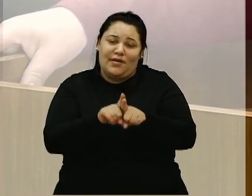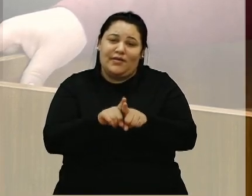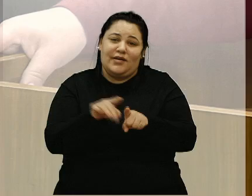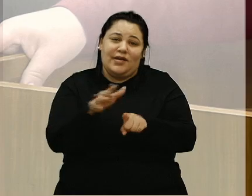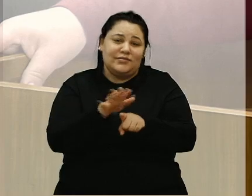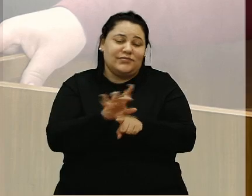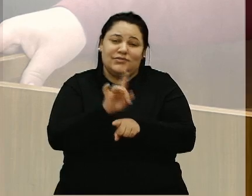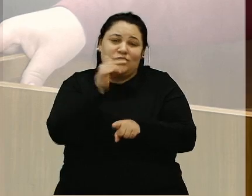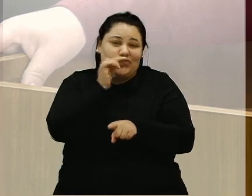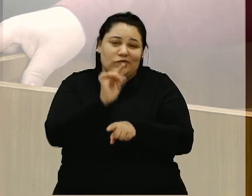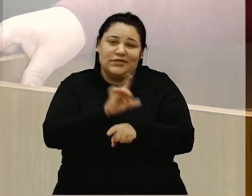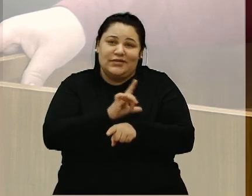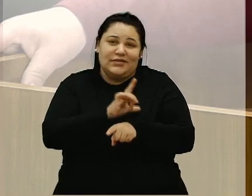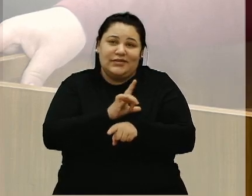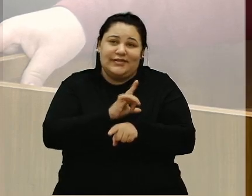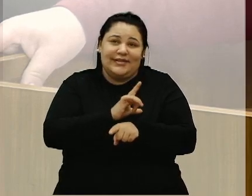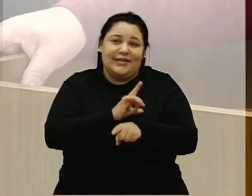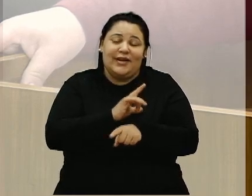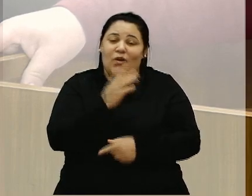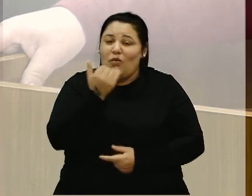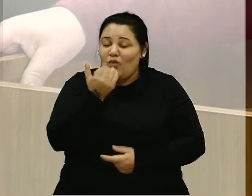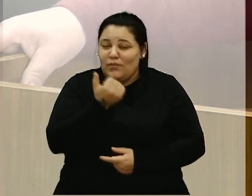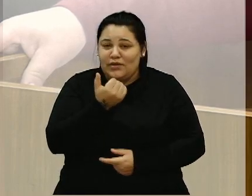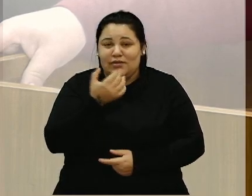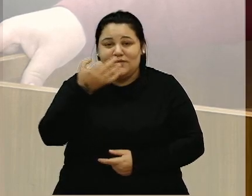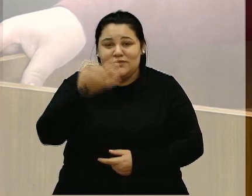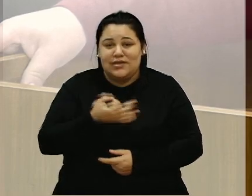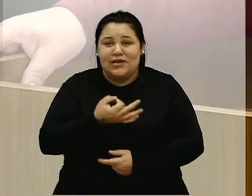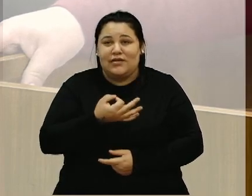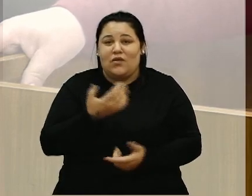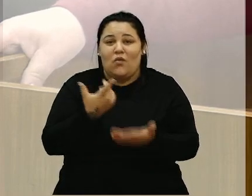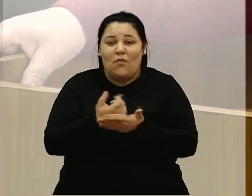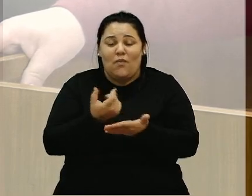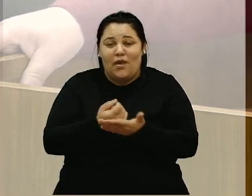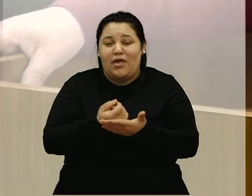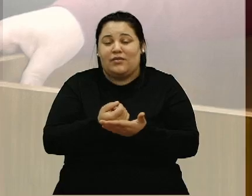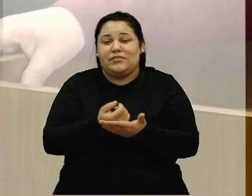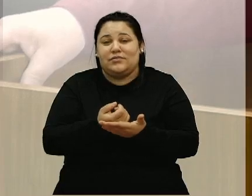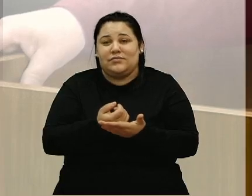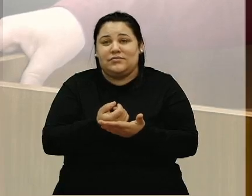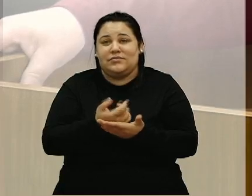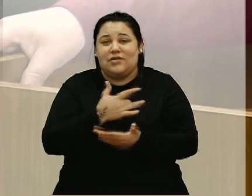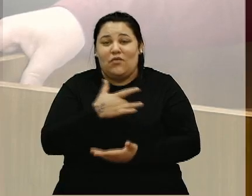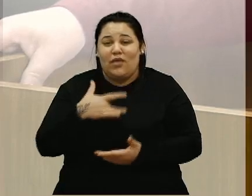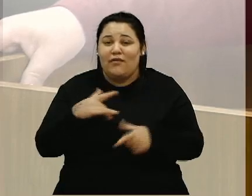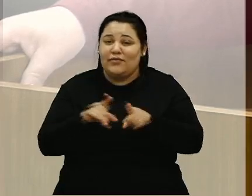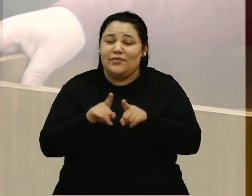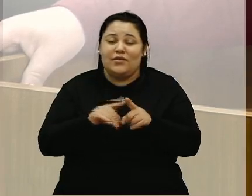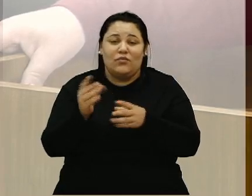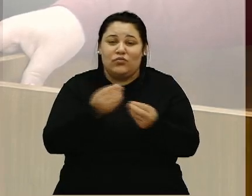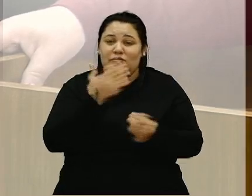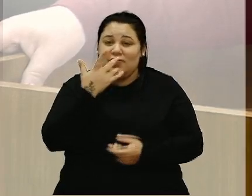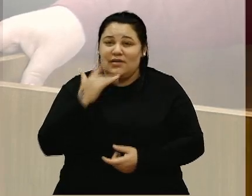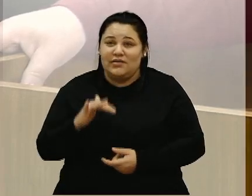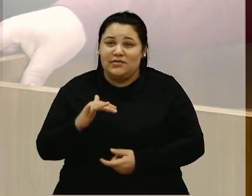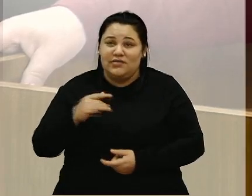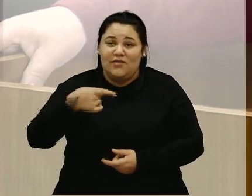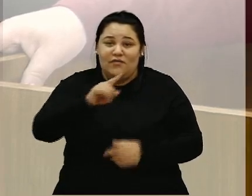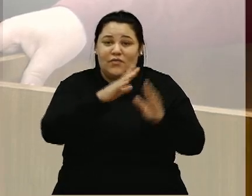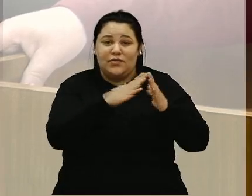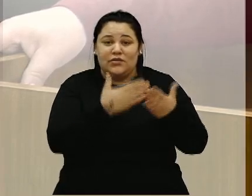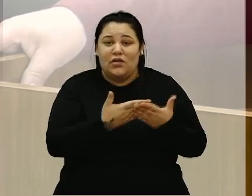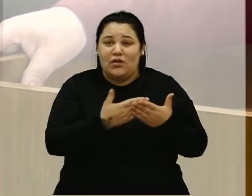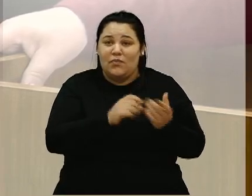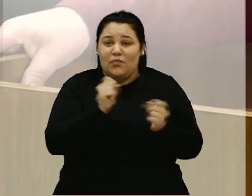ter a sua suplementação alimentar com prato saudável. Muitas crianças da nossa cidade vão para a escola para poder ter um prato